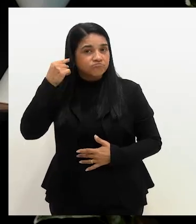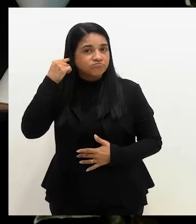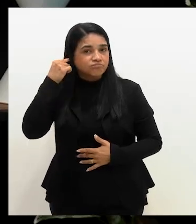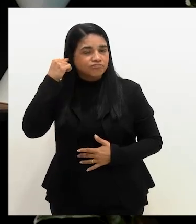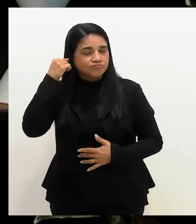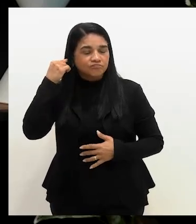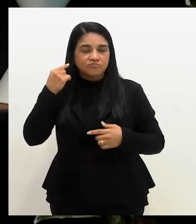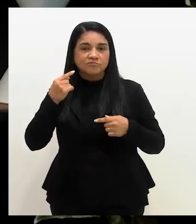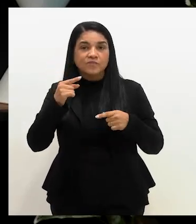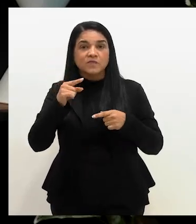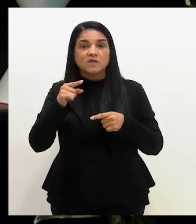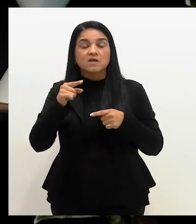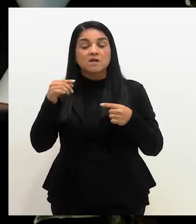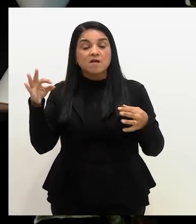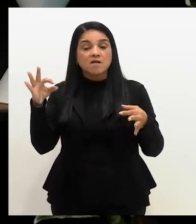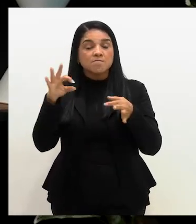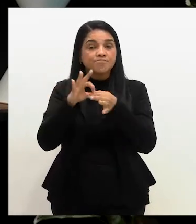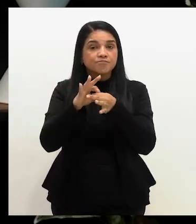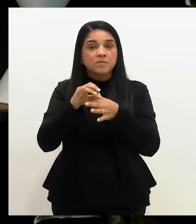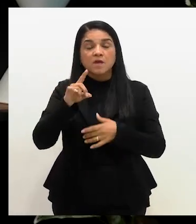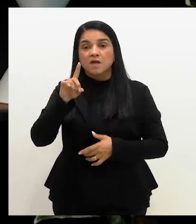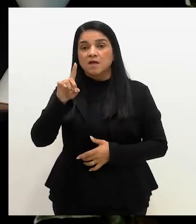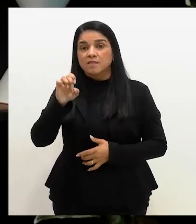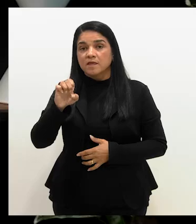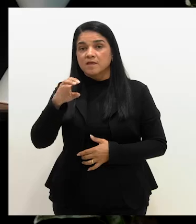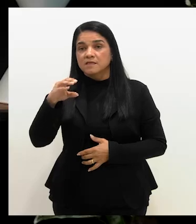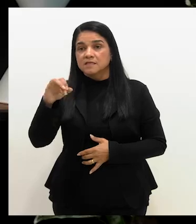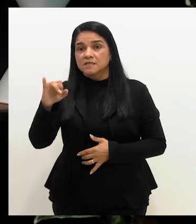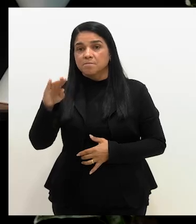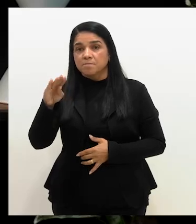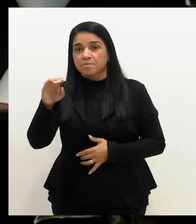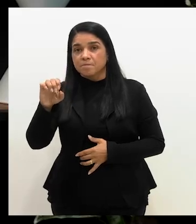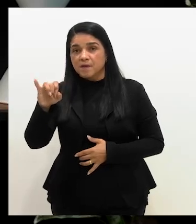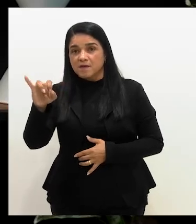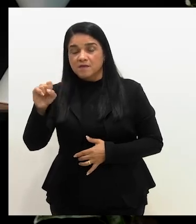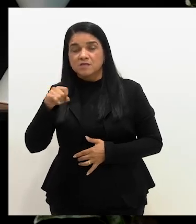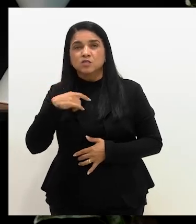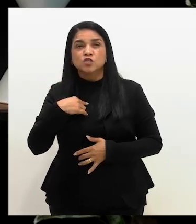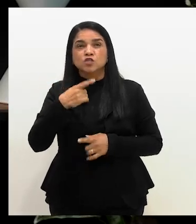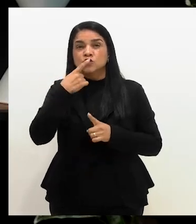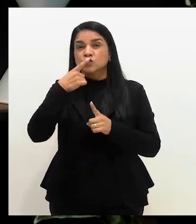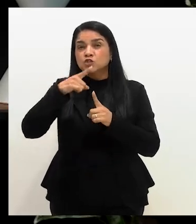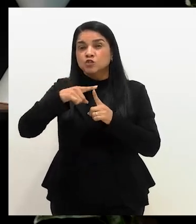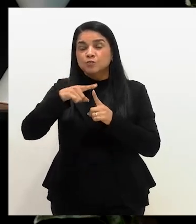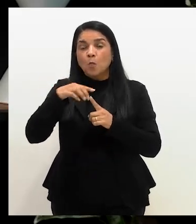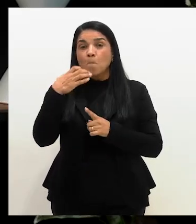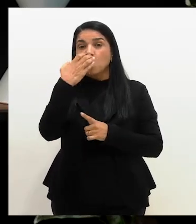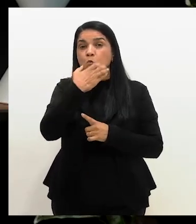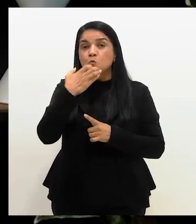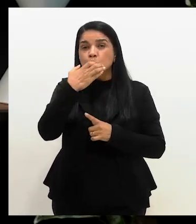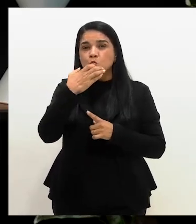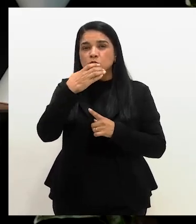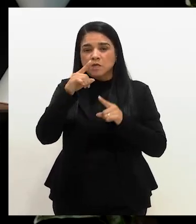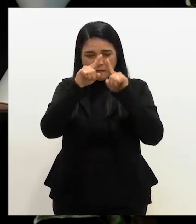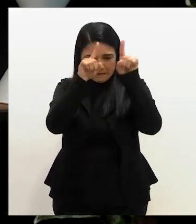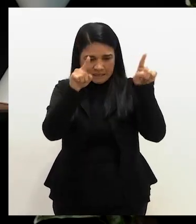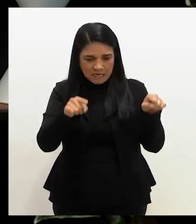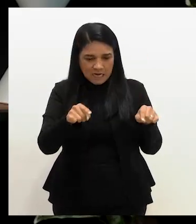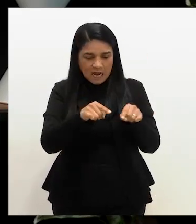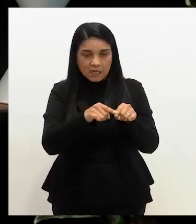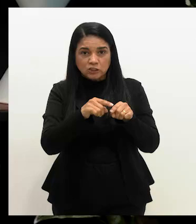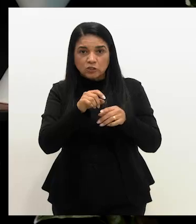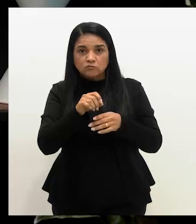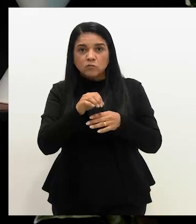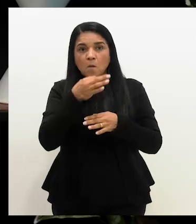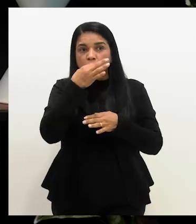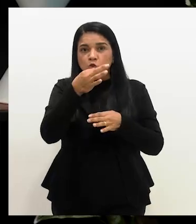em relação ao decibel produzido por uma máquina de algum tipo de música altíssima, de caixas de som ou